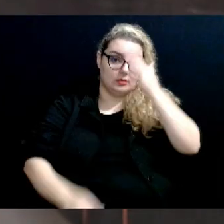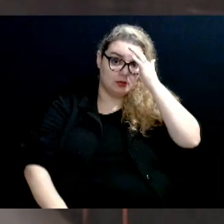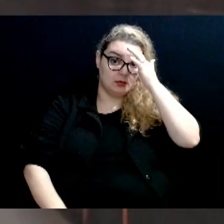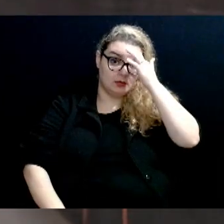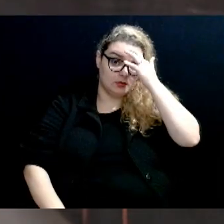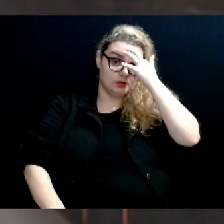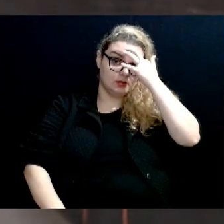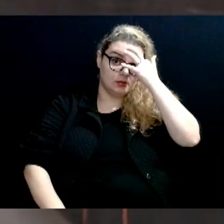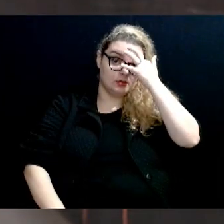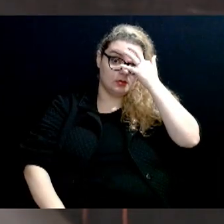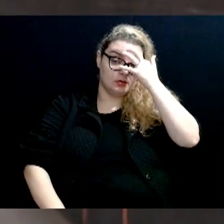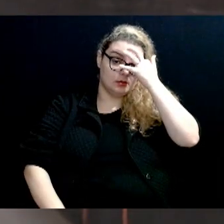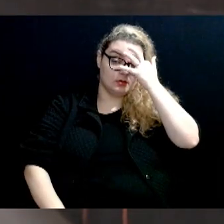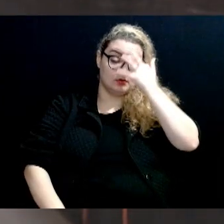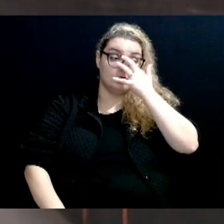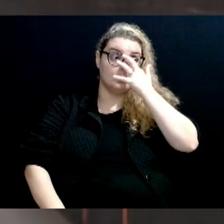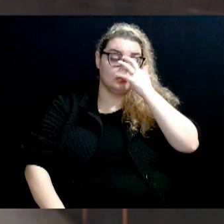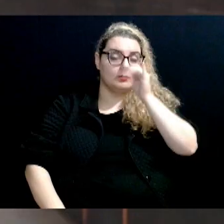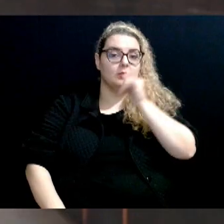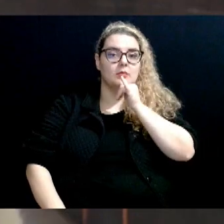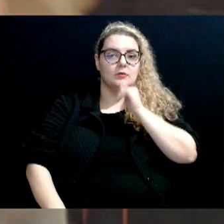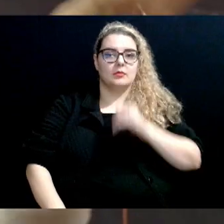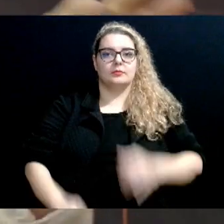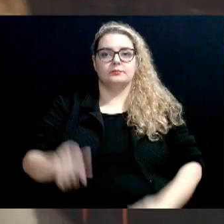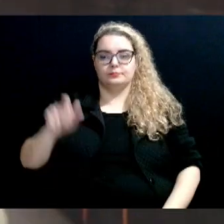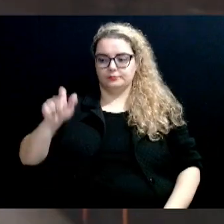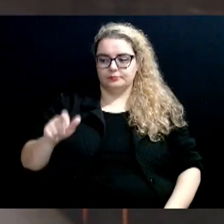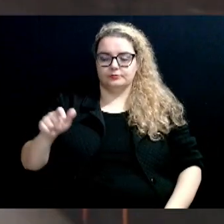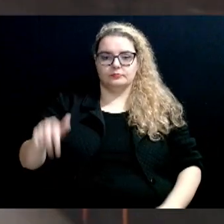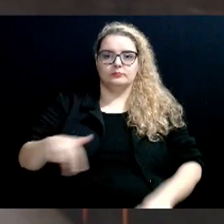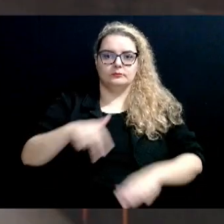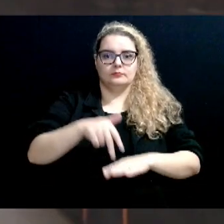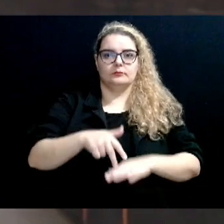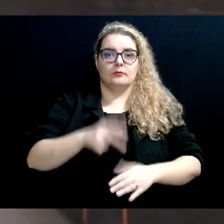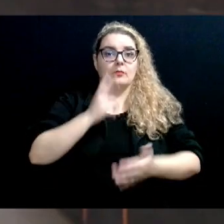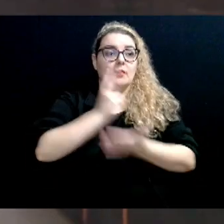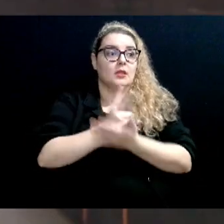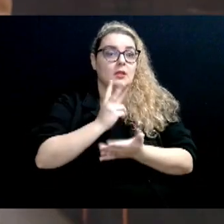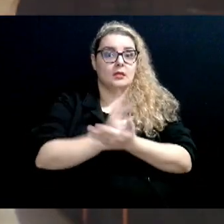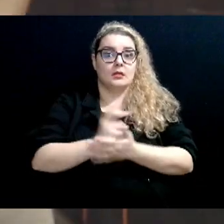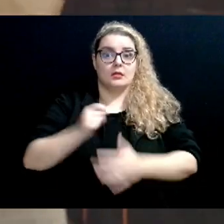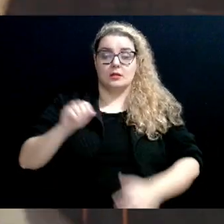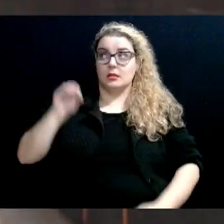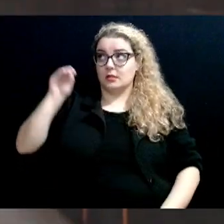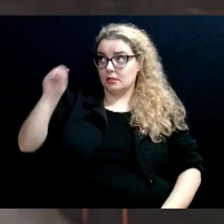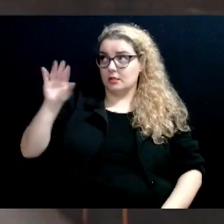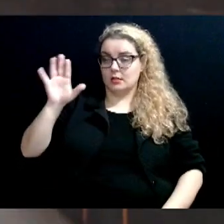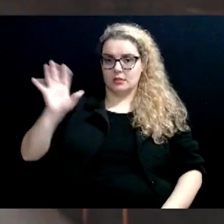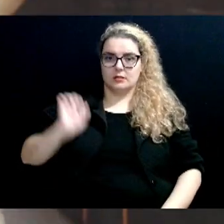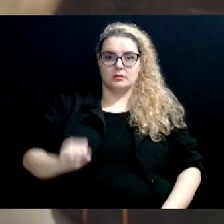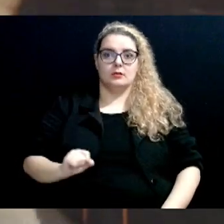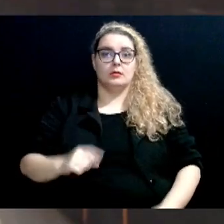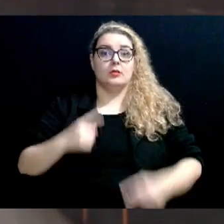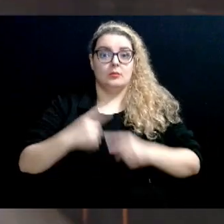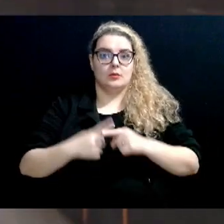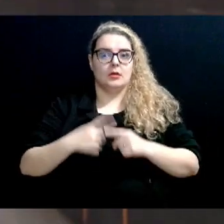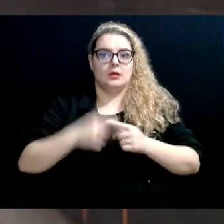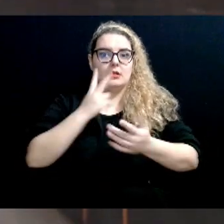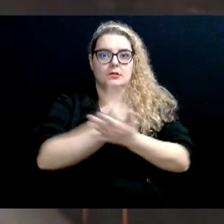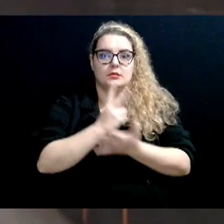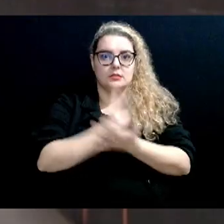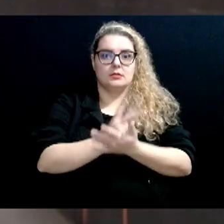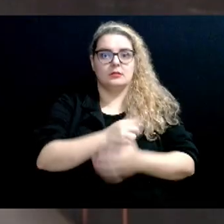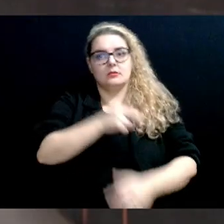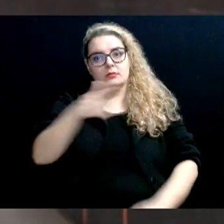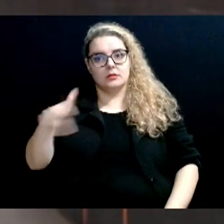pessoa que chega num lugar e fala, eu vou sempre deixar a chave, talvez nesse lugar. Isso. Porque eu sei que toda vez que eu for sair, a chave está ali.